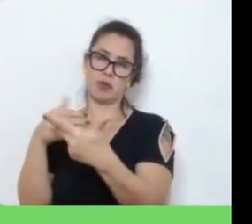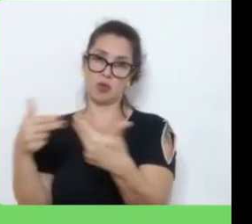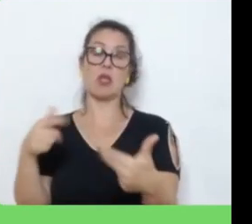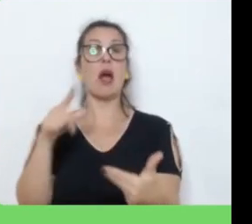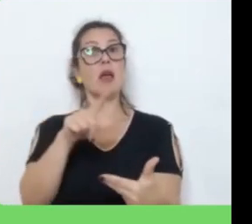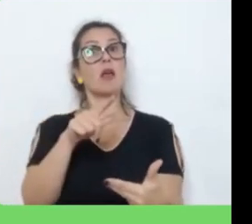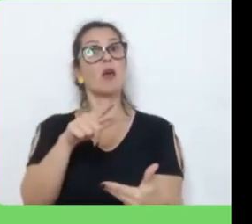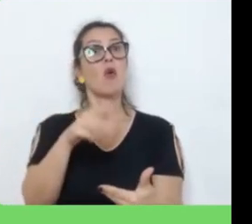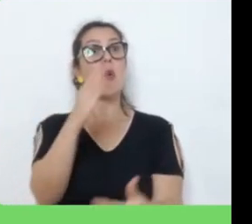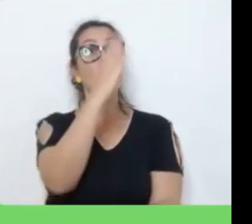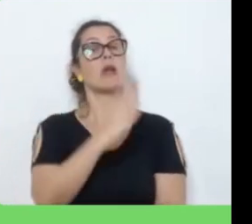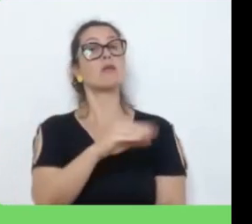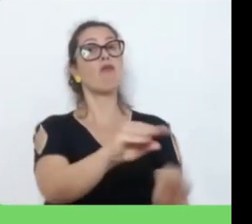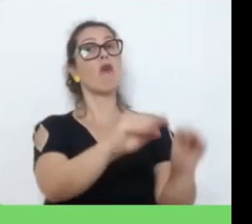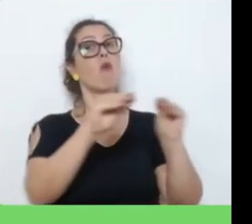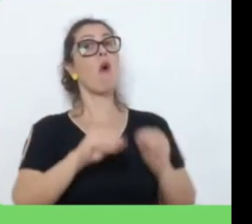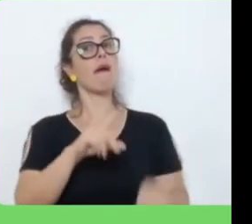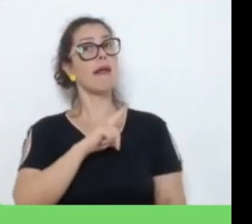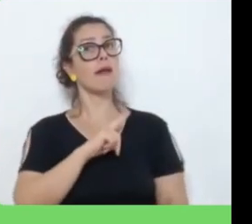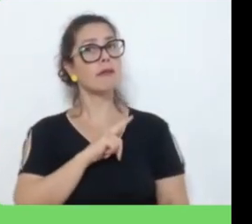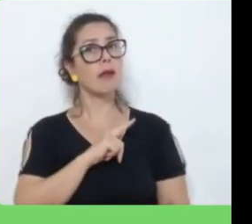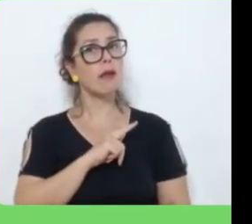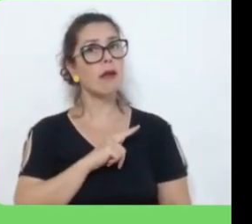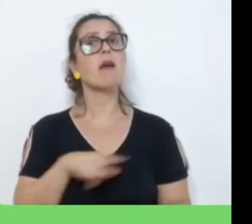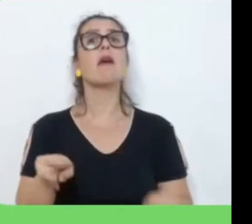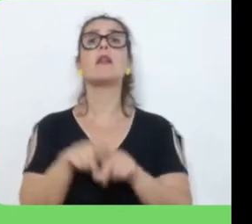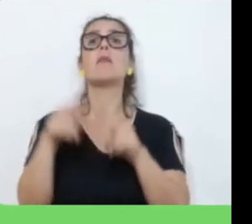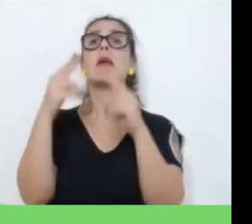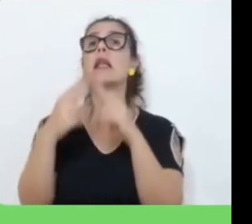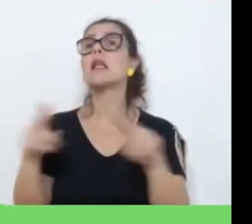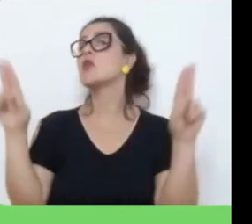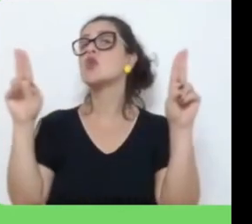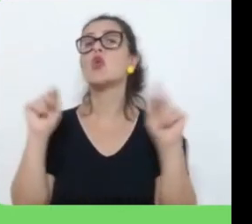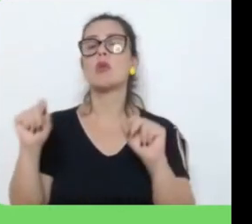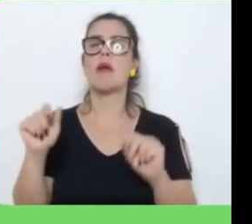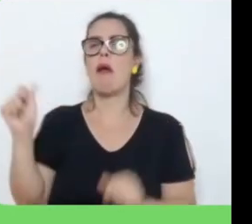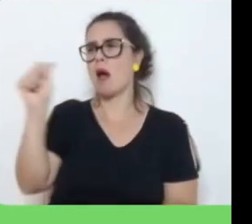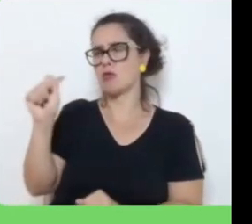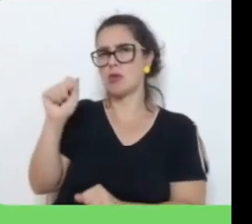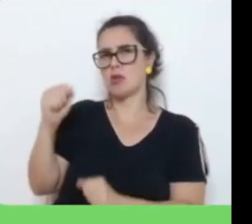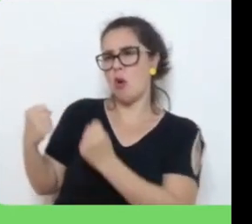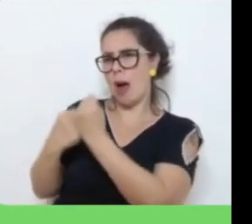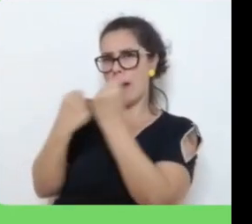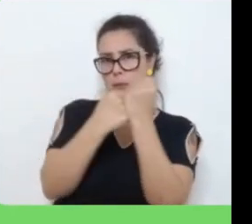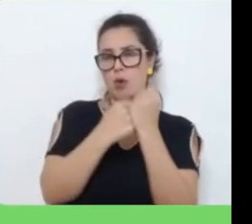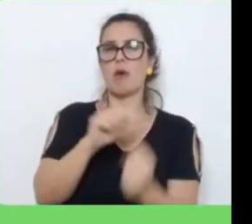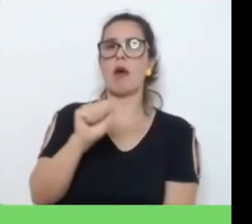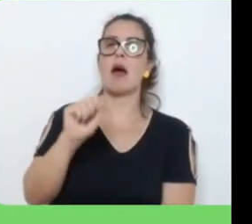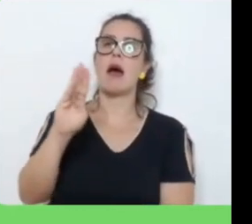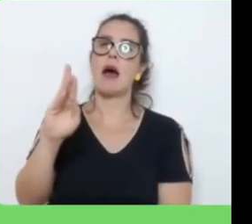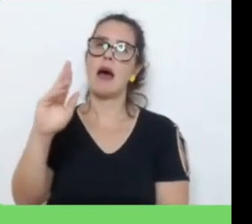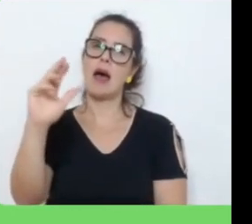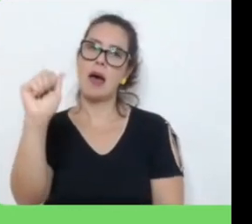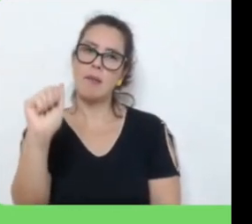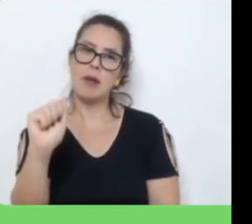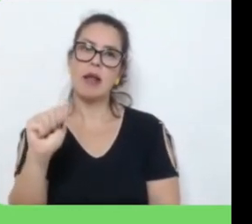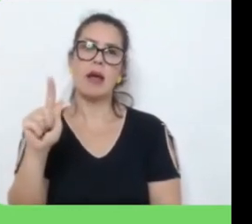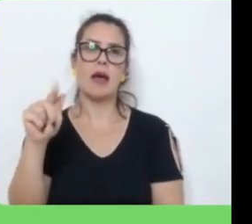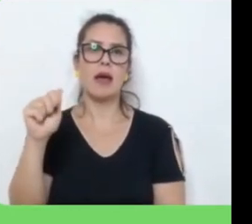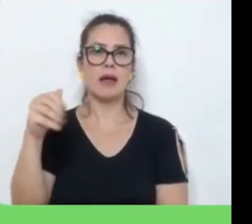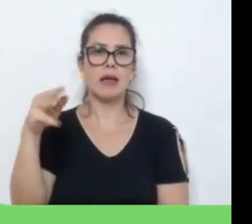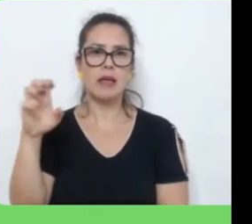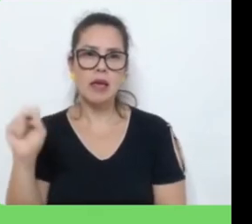lançou graças ao apoio de todas as associações regionais abra games a rede Progressista de games